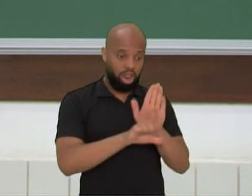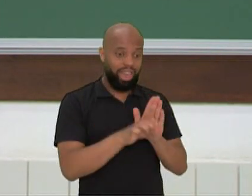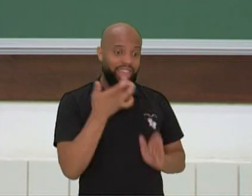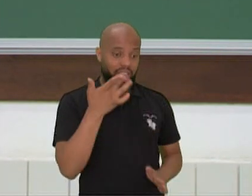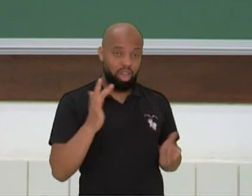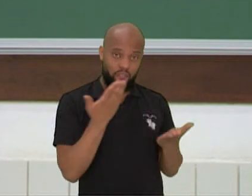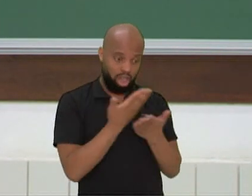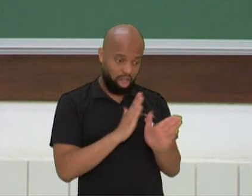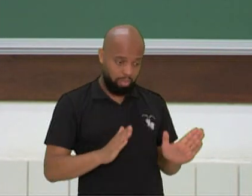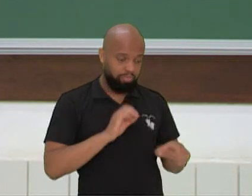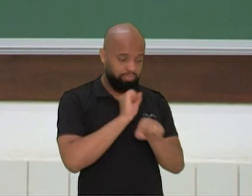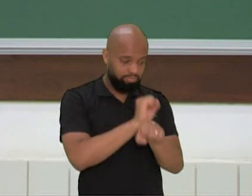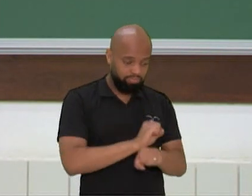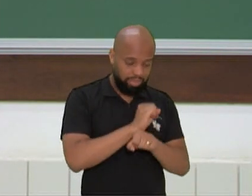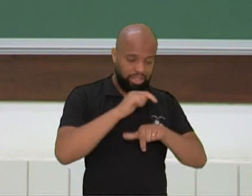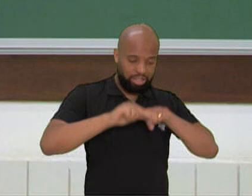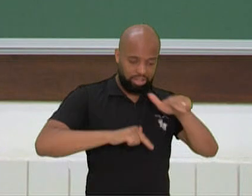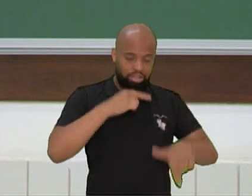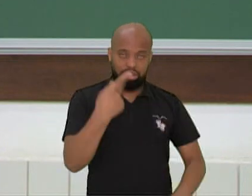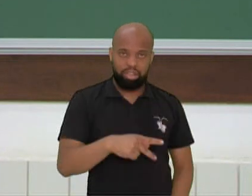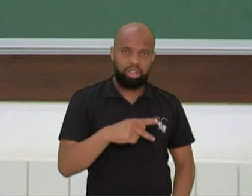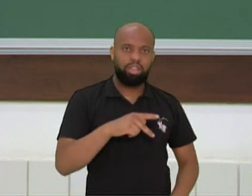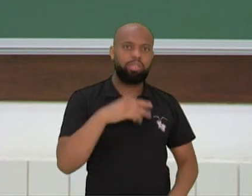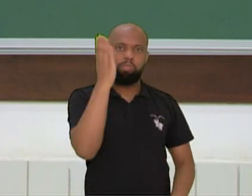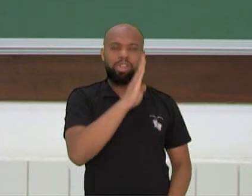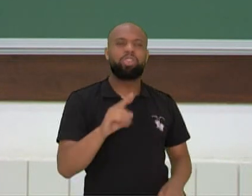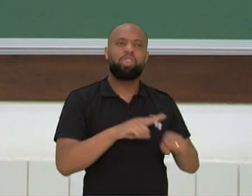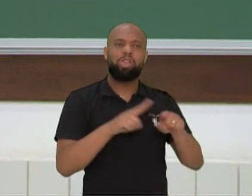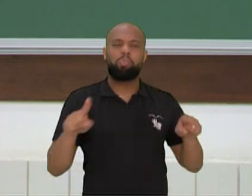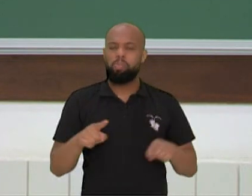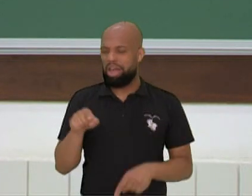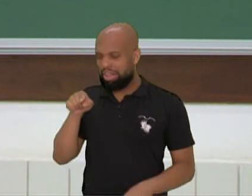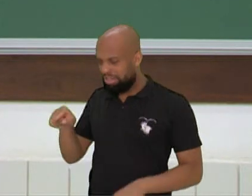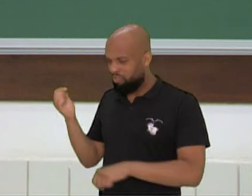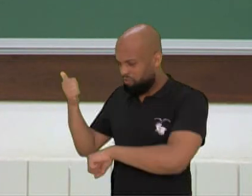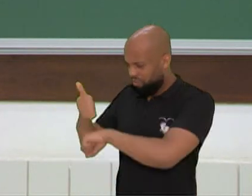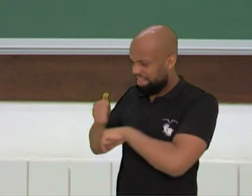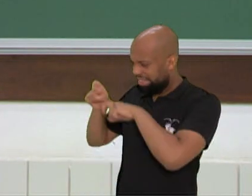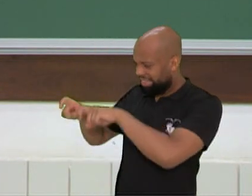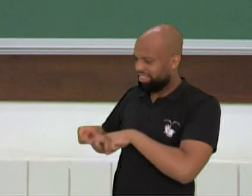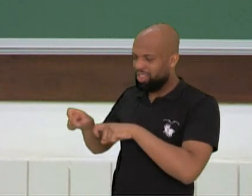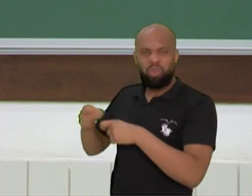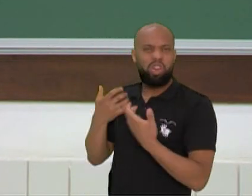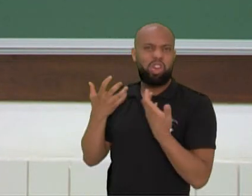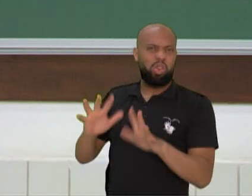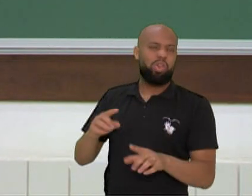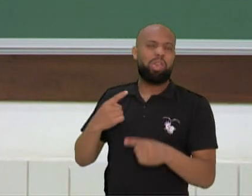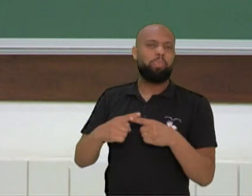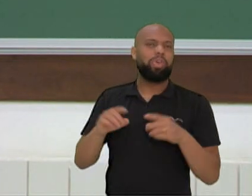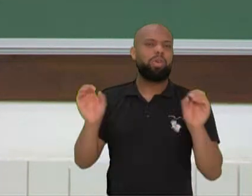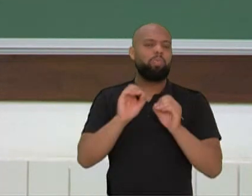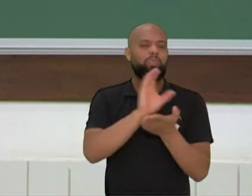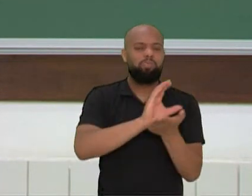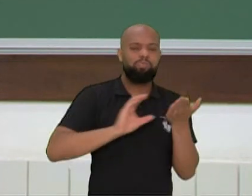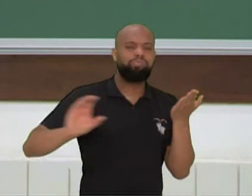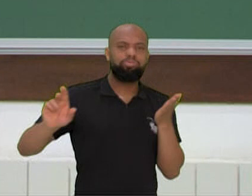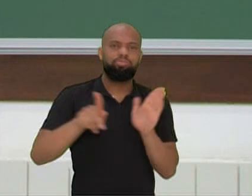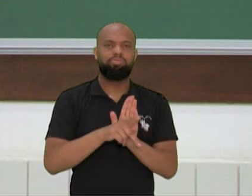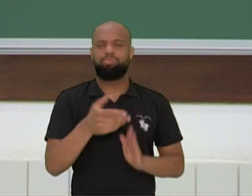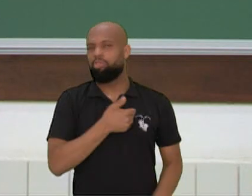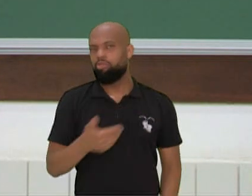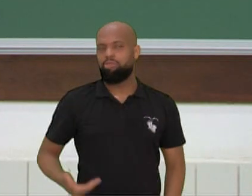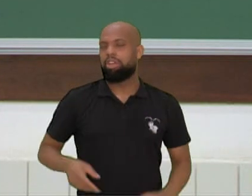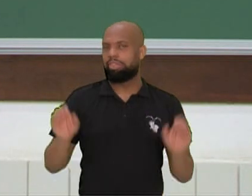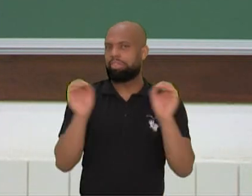algo muito bom. A Lei Áurea não agradou os fazendeiros porque esses não receberiam nenhuma indenização do investimento que